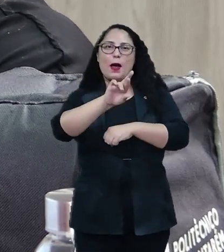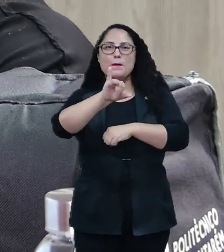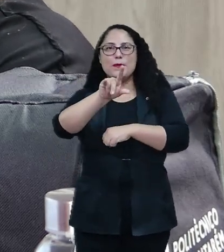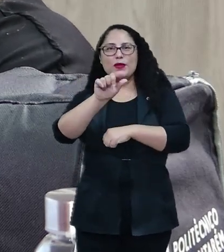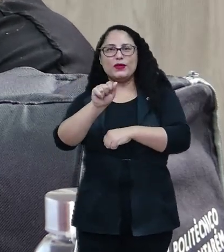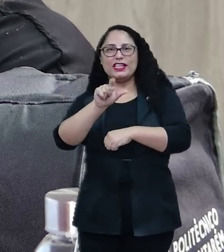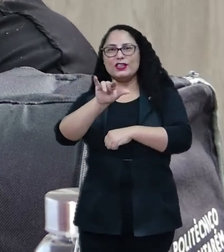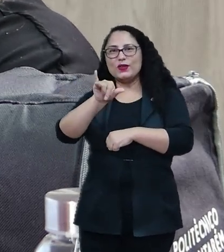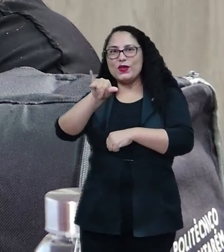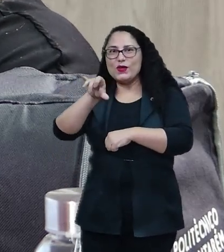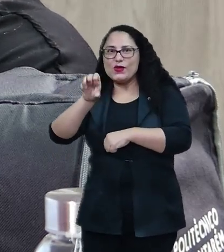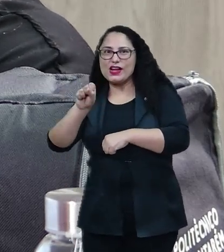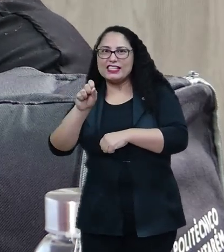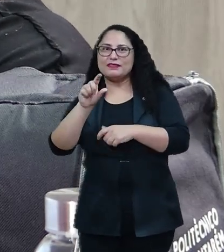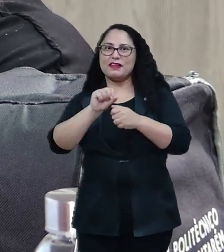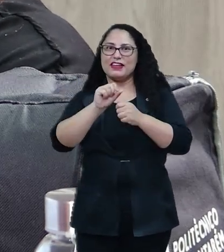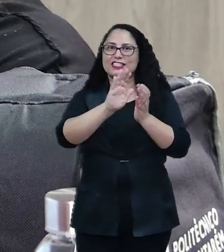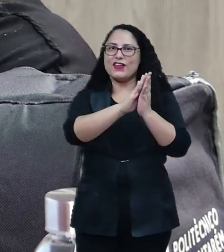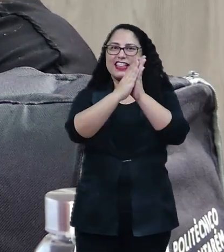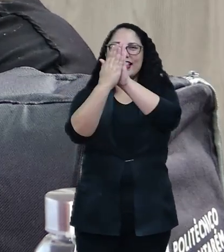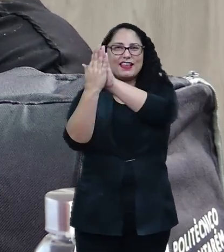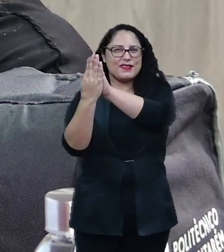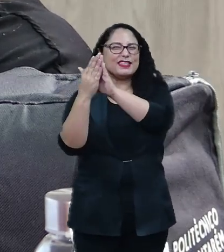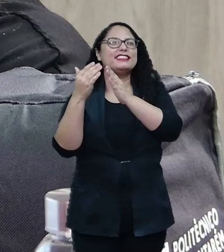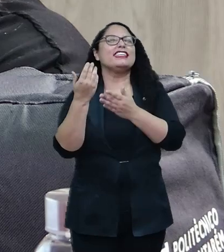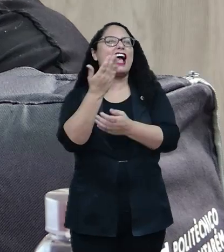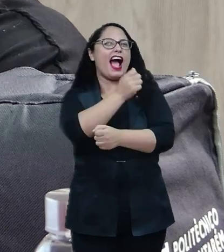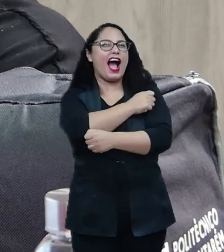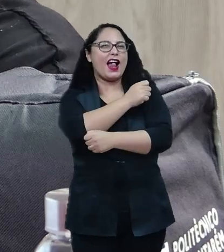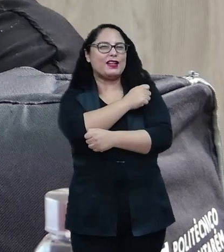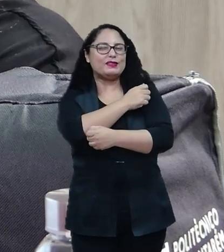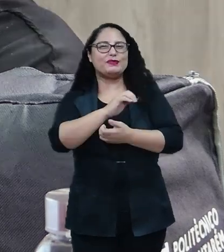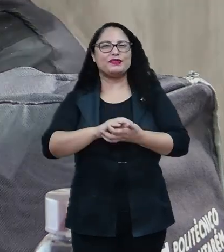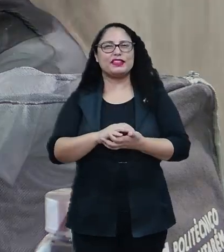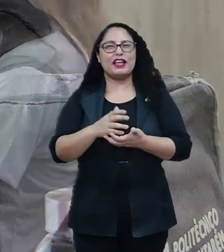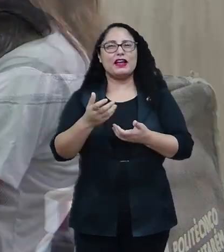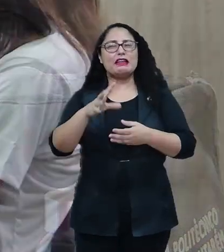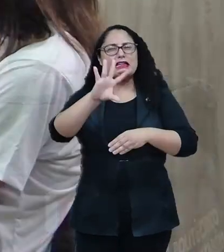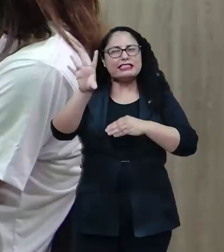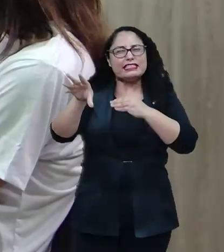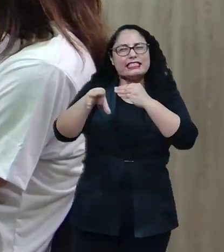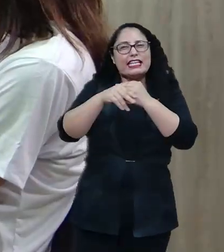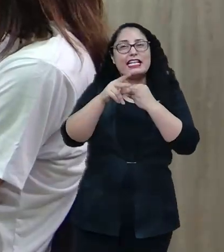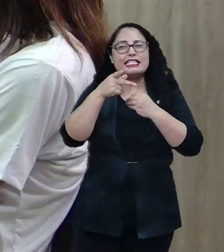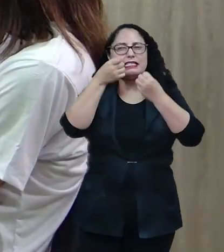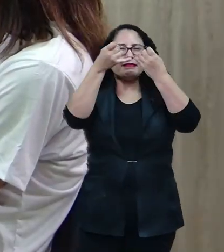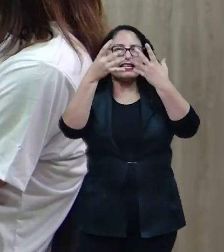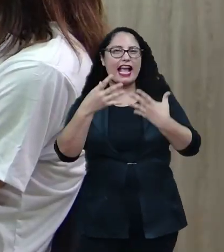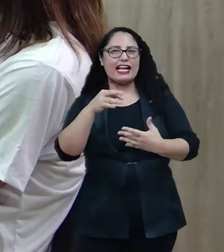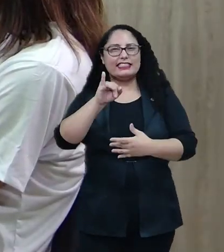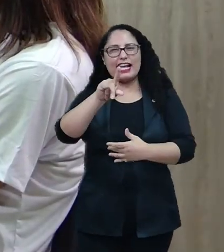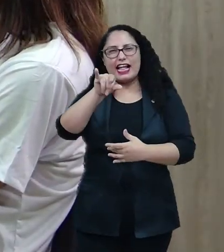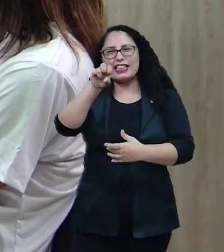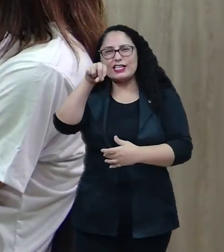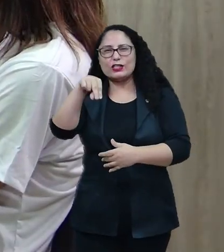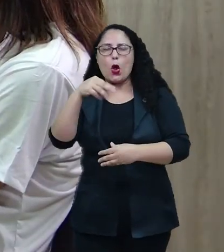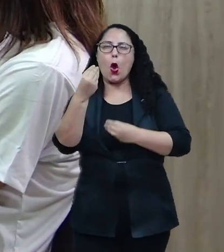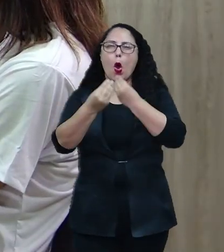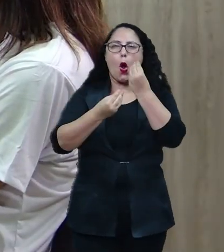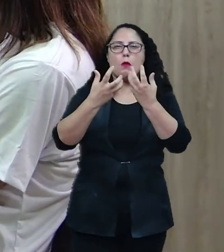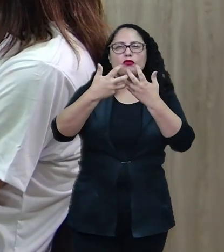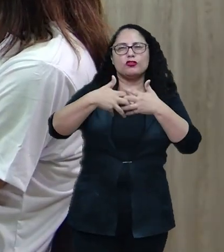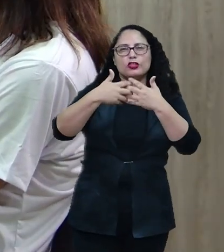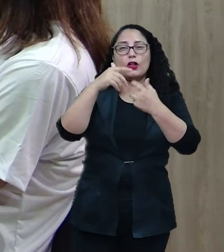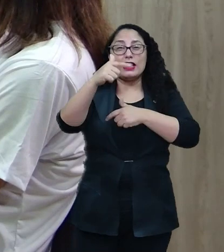Lucas para fazer um intercâmbio estudantil. Eu queria que você falasse um pouquinho, Anderson, sobre como que funciona